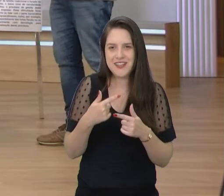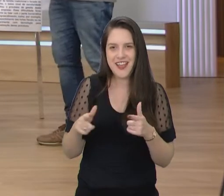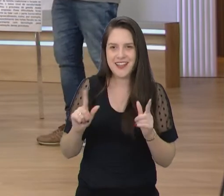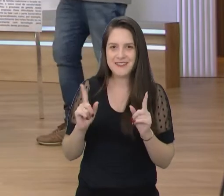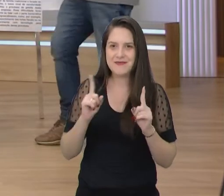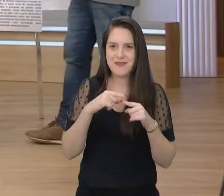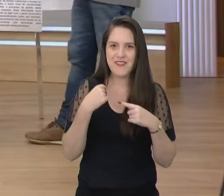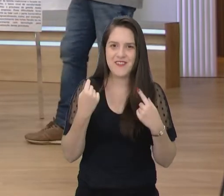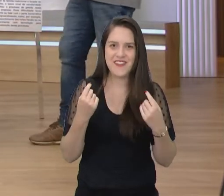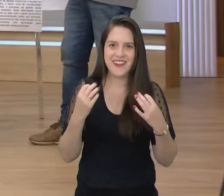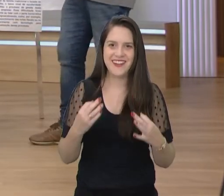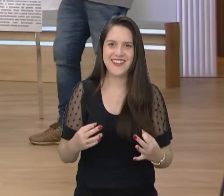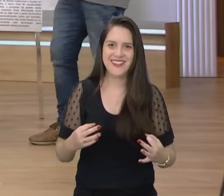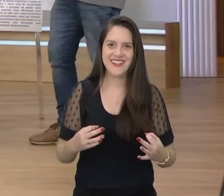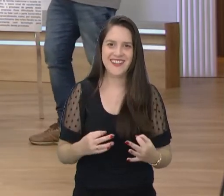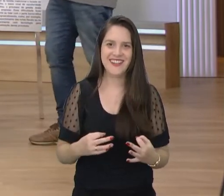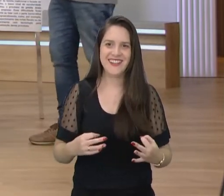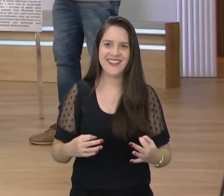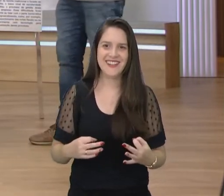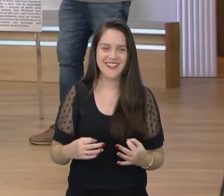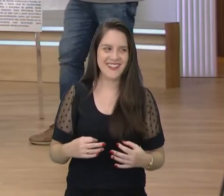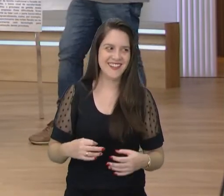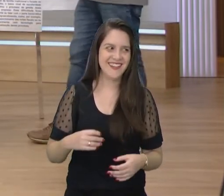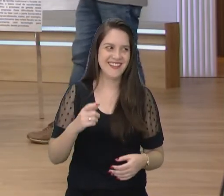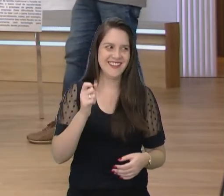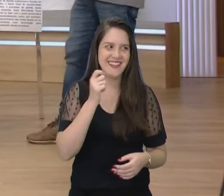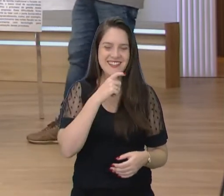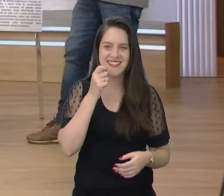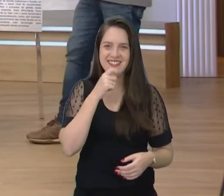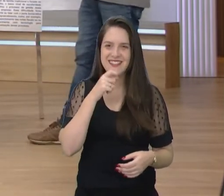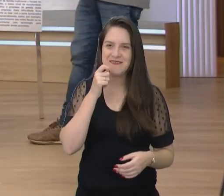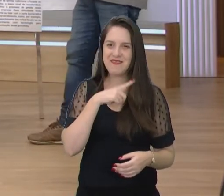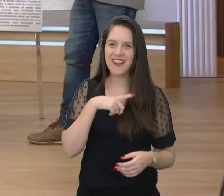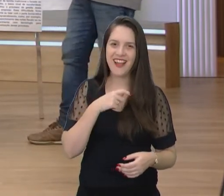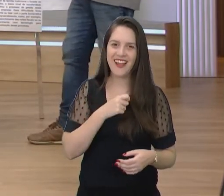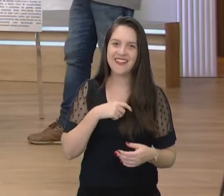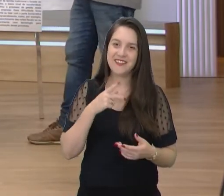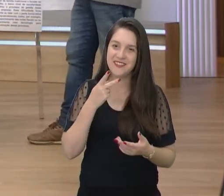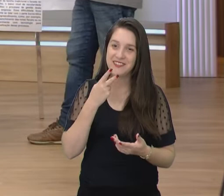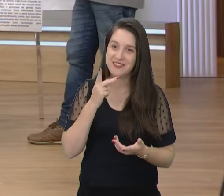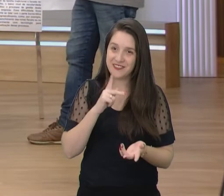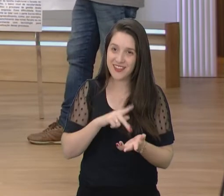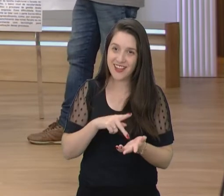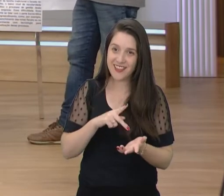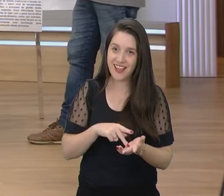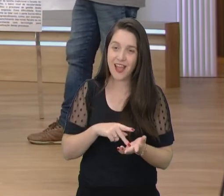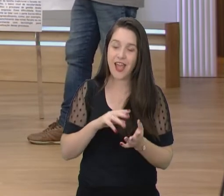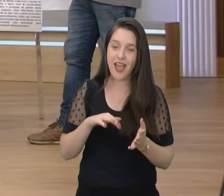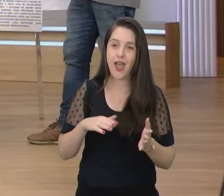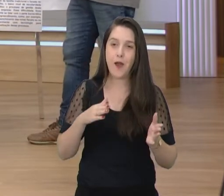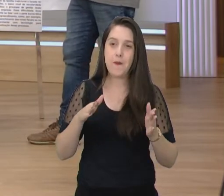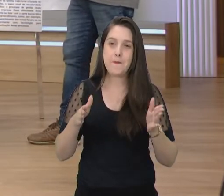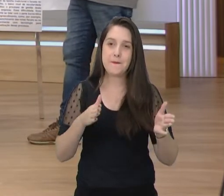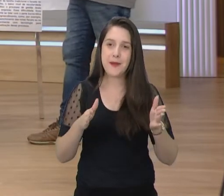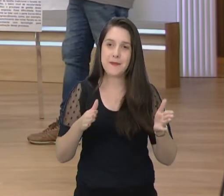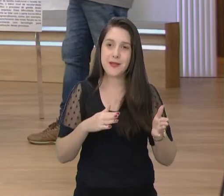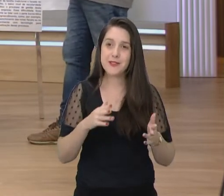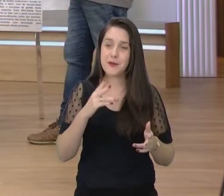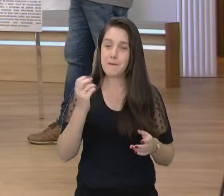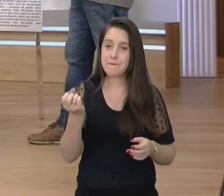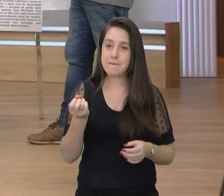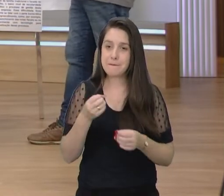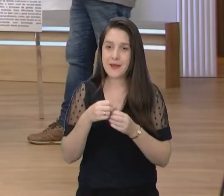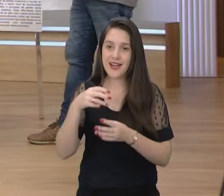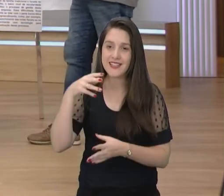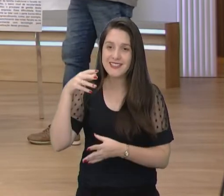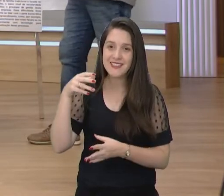Morreu. Mas ó, parece piada, mas não tem. Mas é isso mesmo. Porque morrer e falecer é a mesma coisa. E falecer tá ligado com a